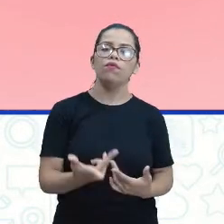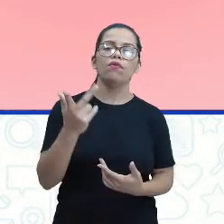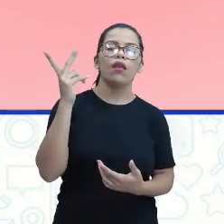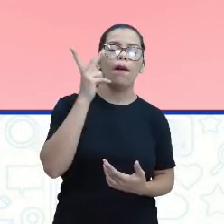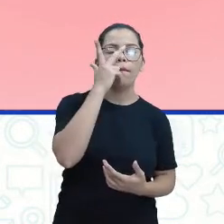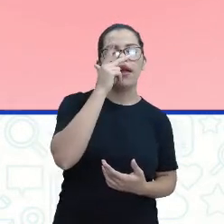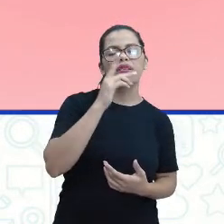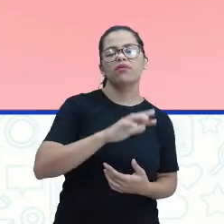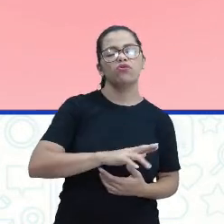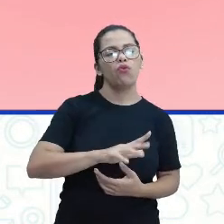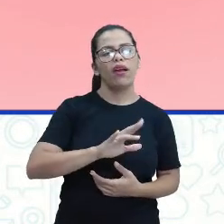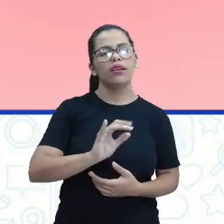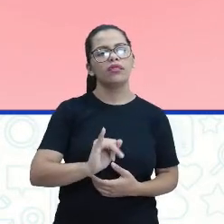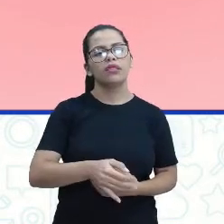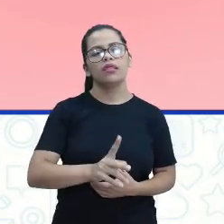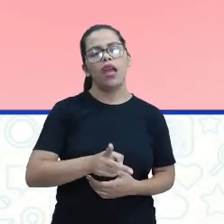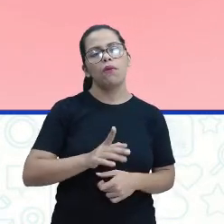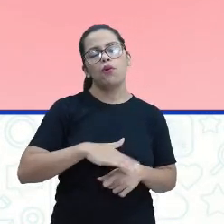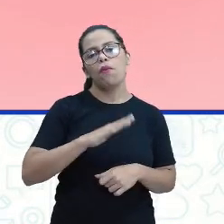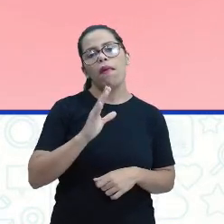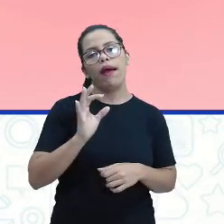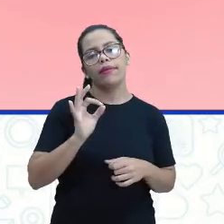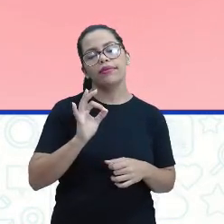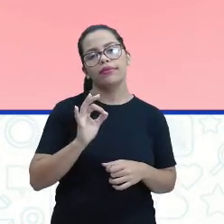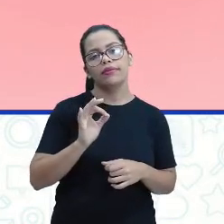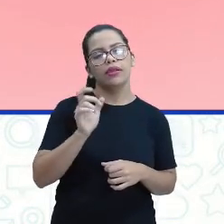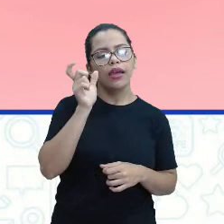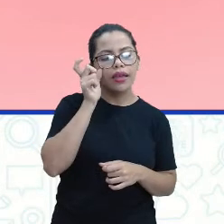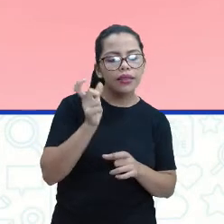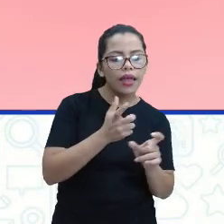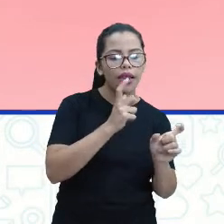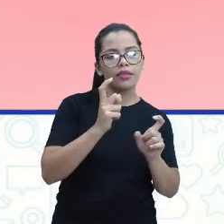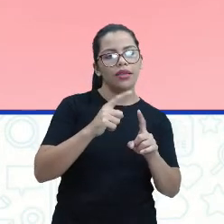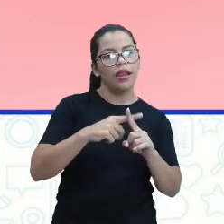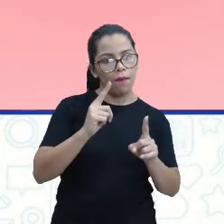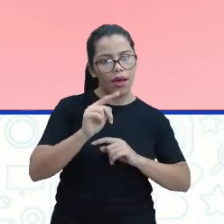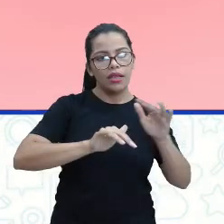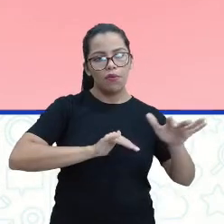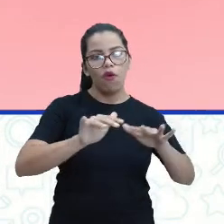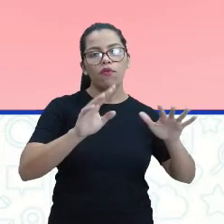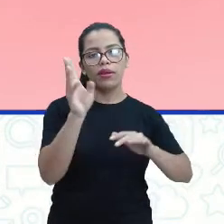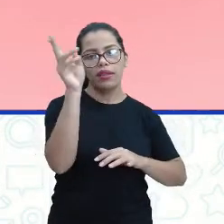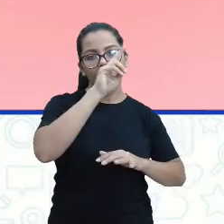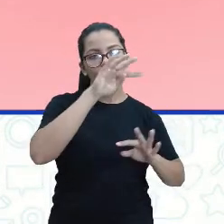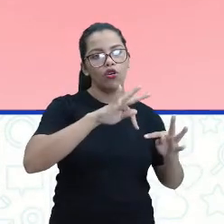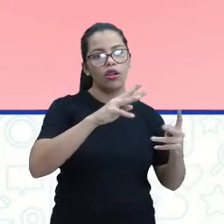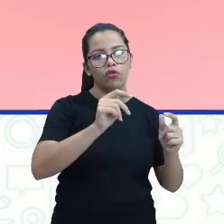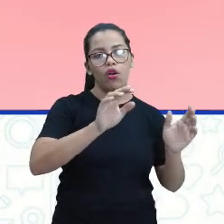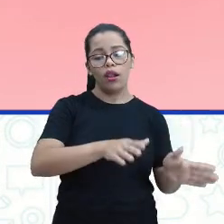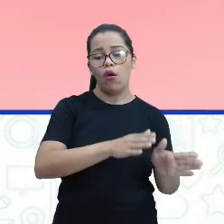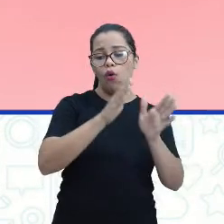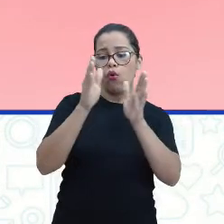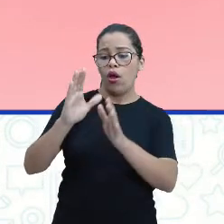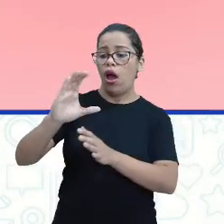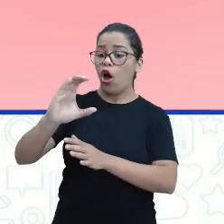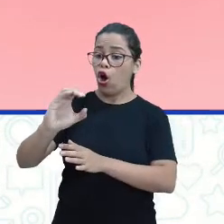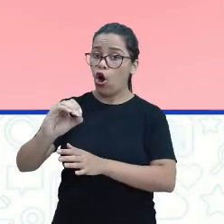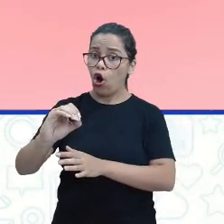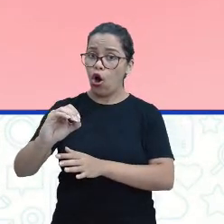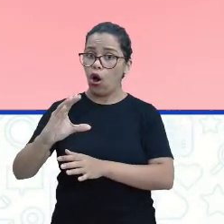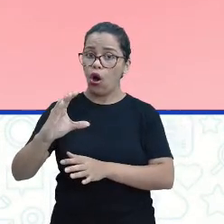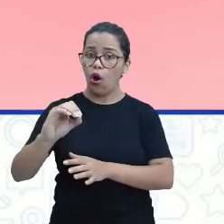o personagem mais interessante, mas é o personagem que move a narrativa. O